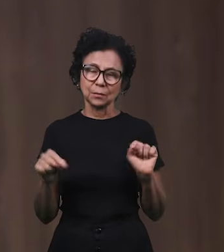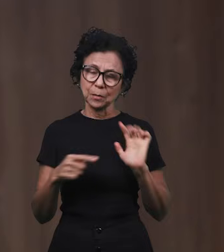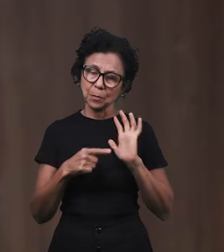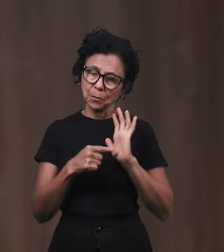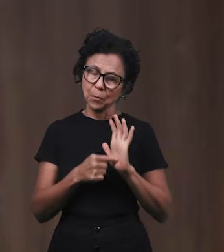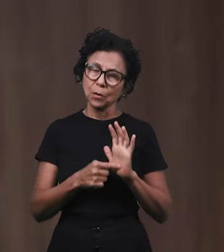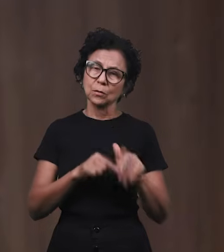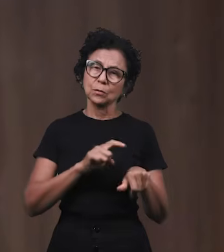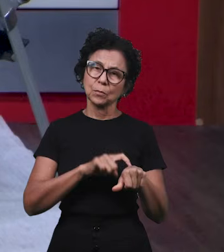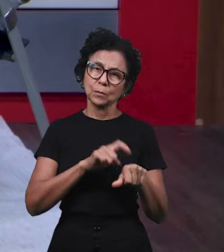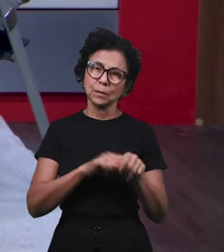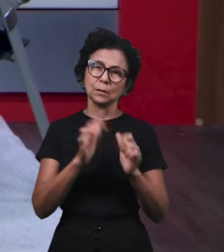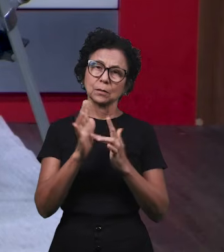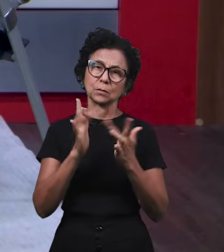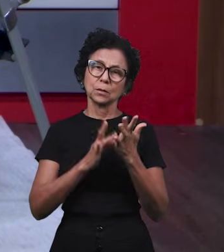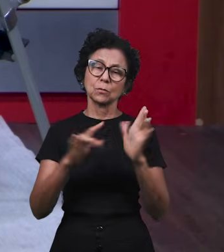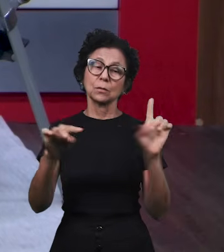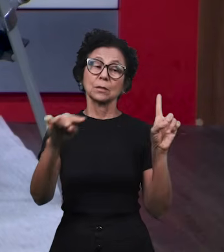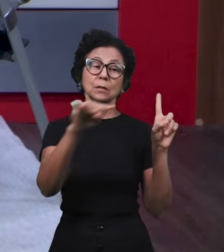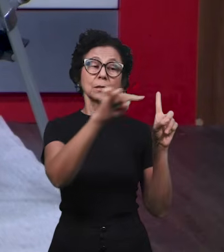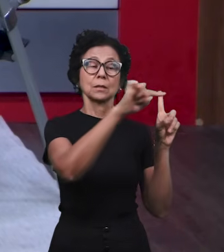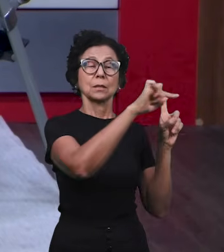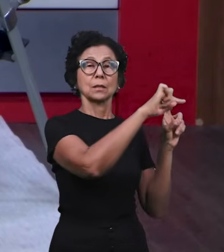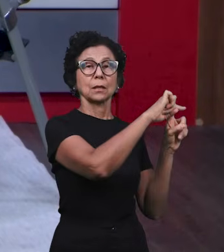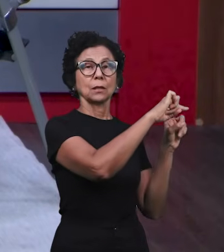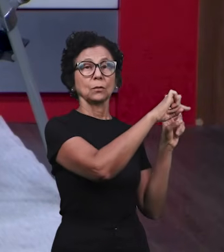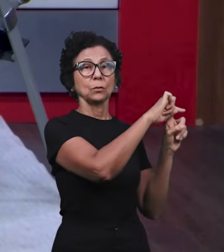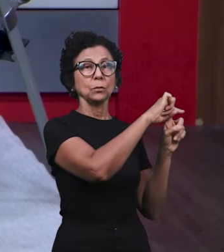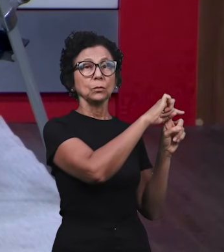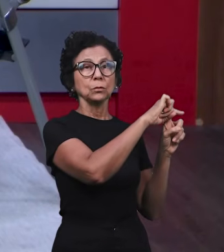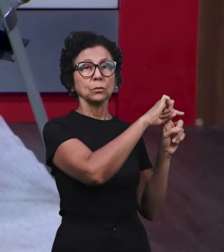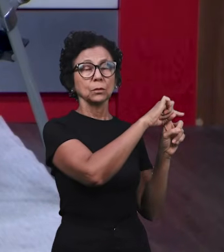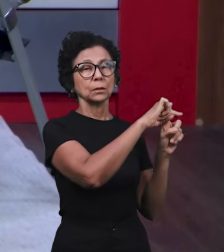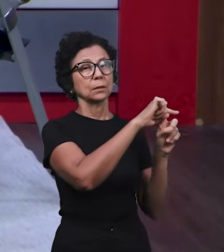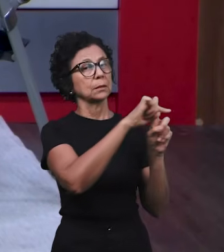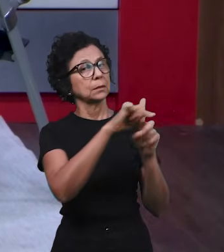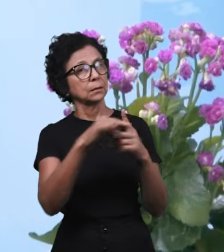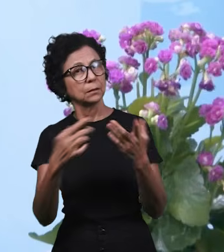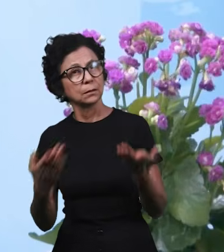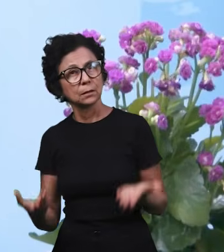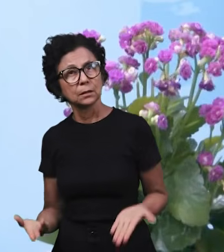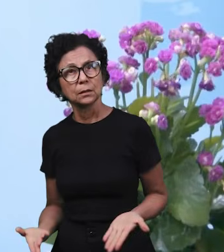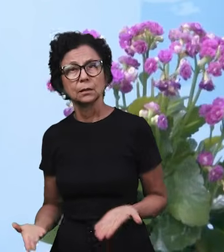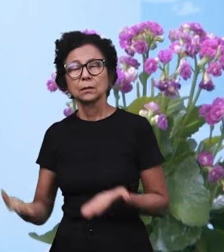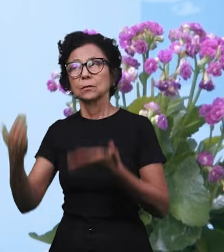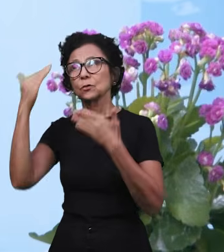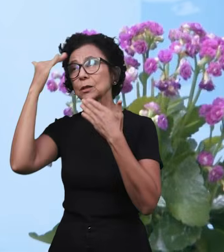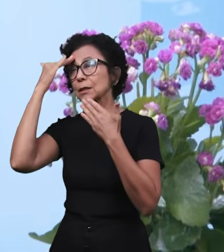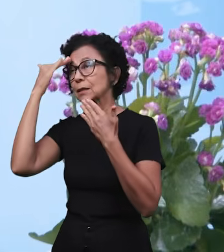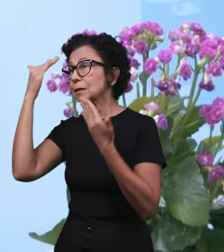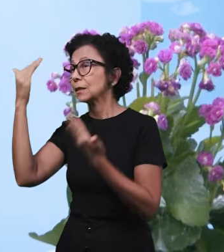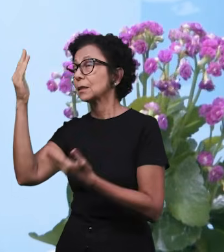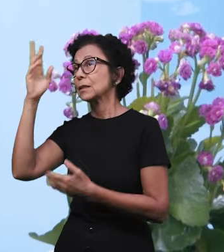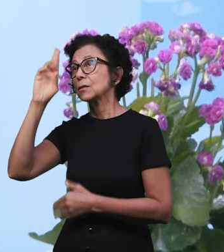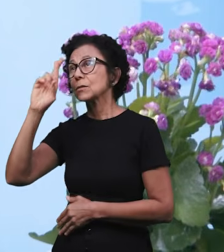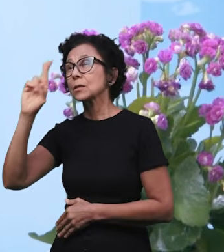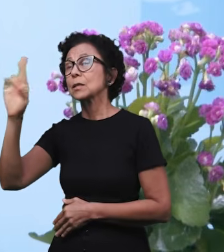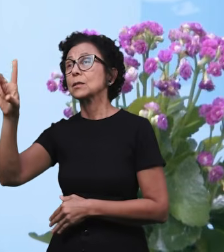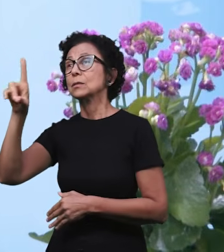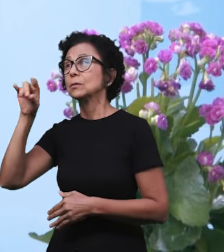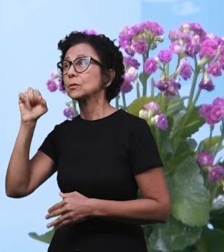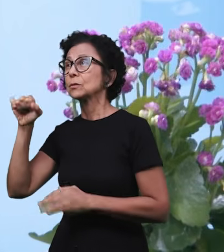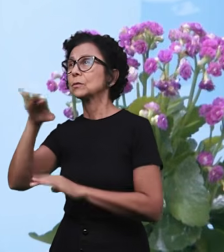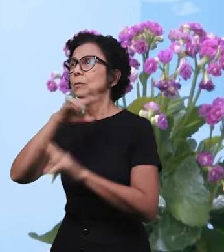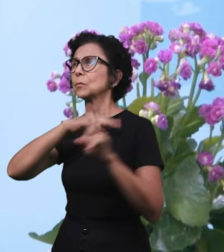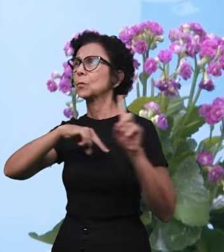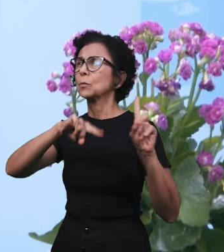crucificação e glorifica o Senhor. Né? Isso aí, porque você está trazendo o que você já falou. Então, por isso eu te agradeço, porque morreu na cruz,